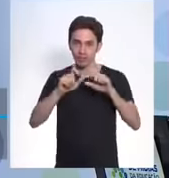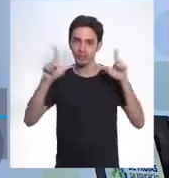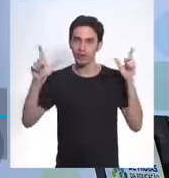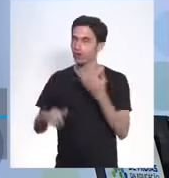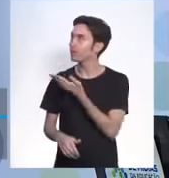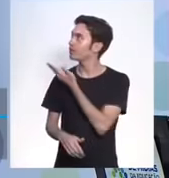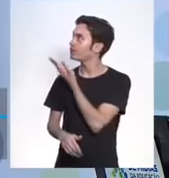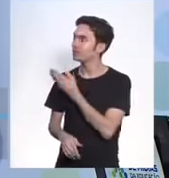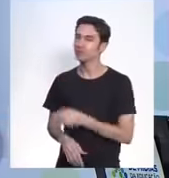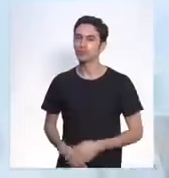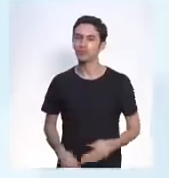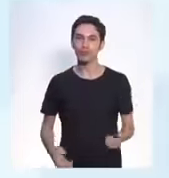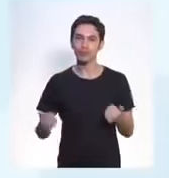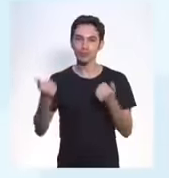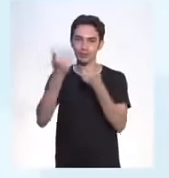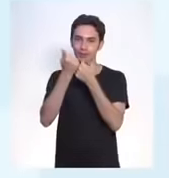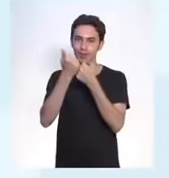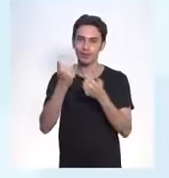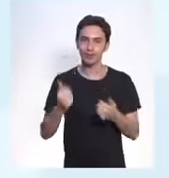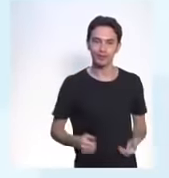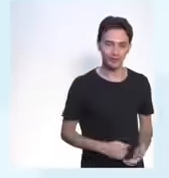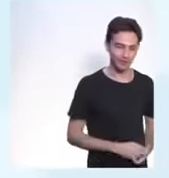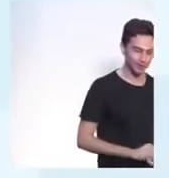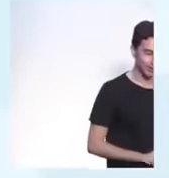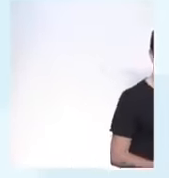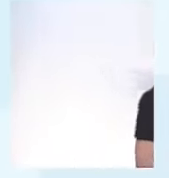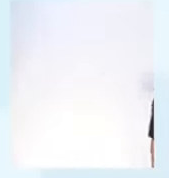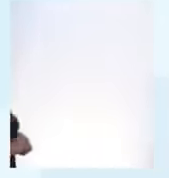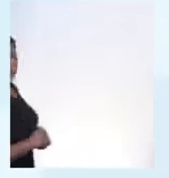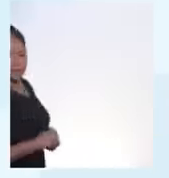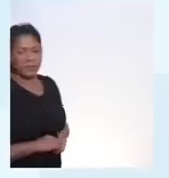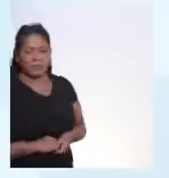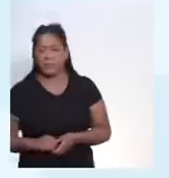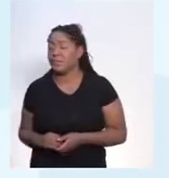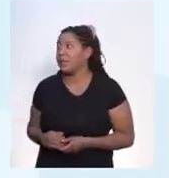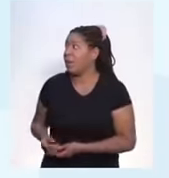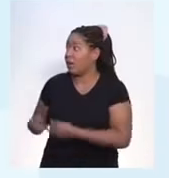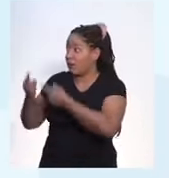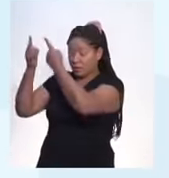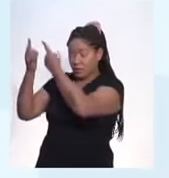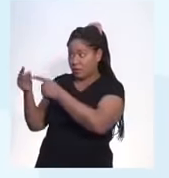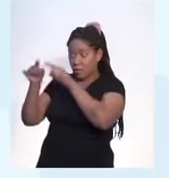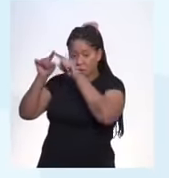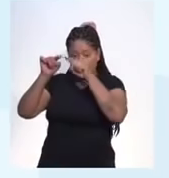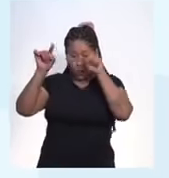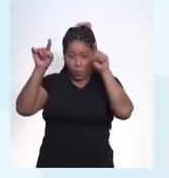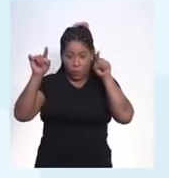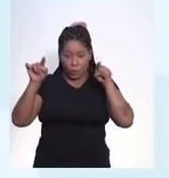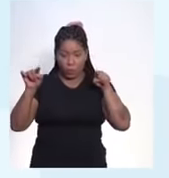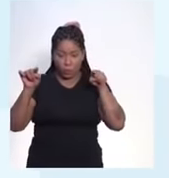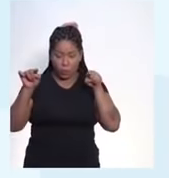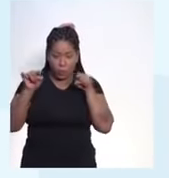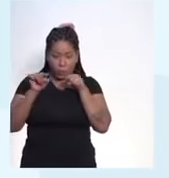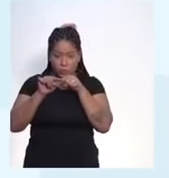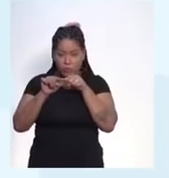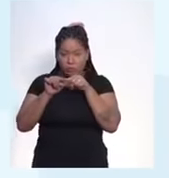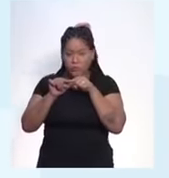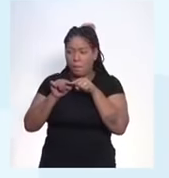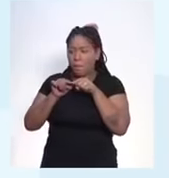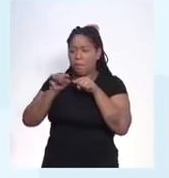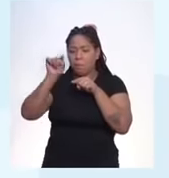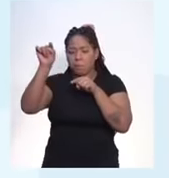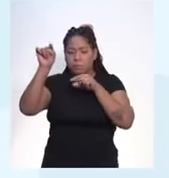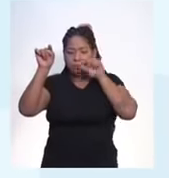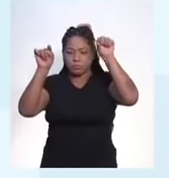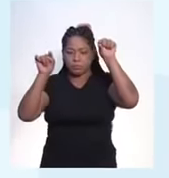então Posso manter minha para ele diretor Então esse quadrilátero aí que aparece formando esses pontos então